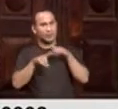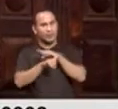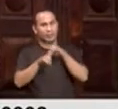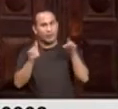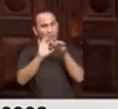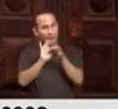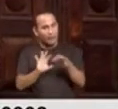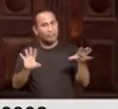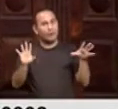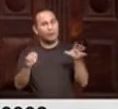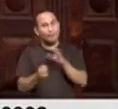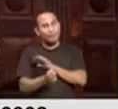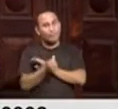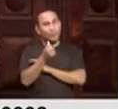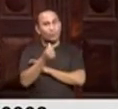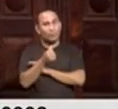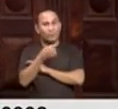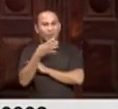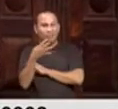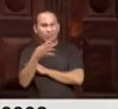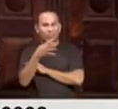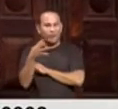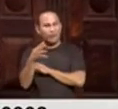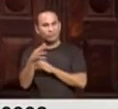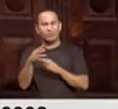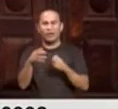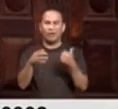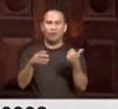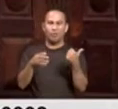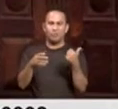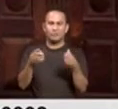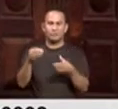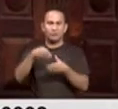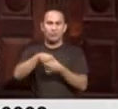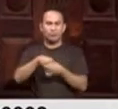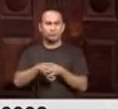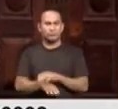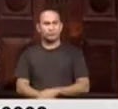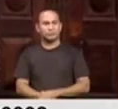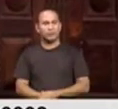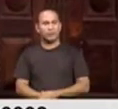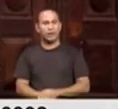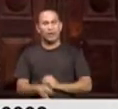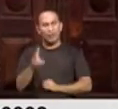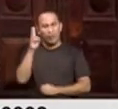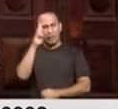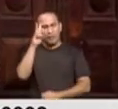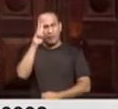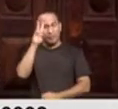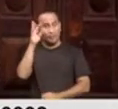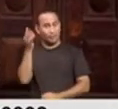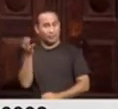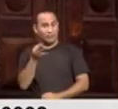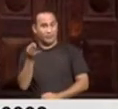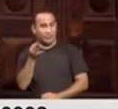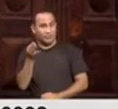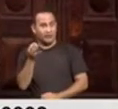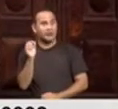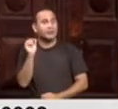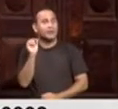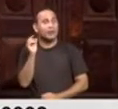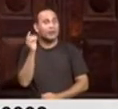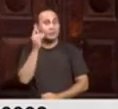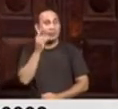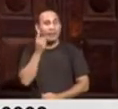poucos. Nós perdemos de 40 votos a 11 naquele momento. E ali, eu lembro perfeitamente dos deputados da base me